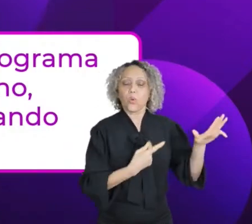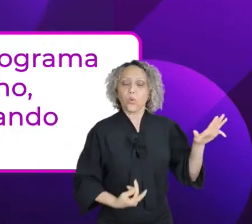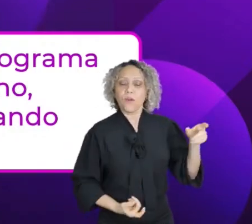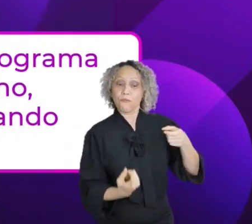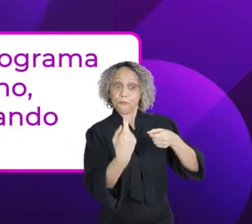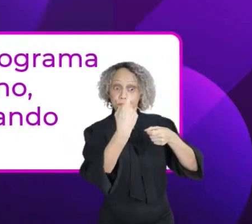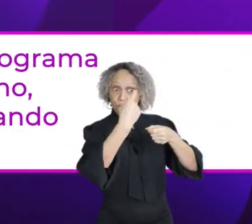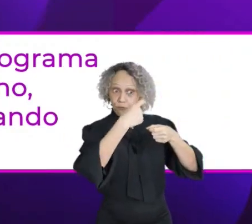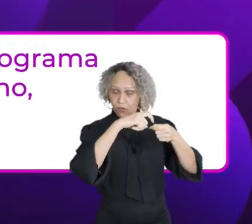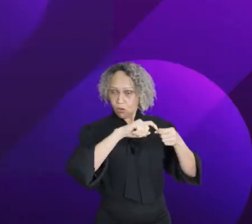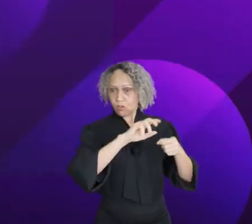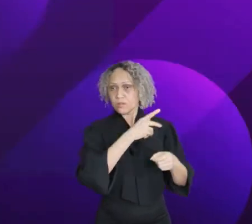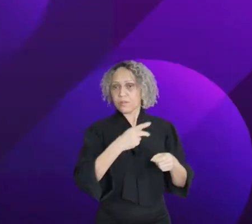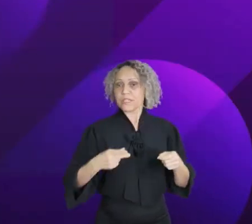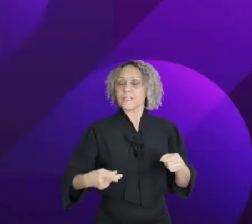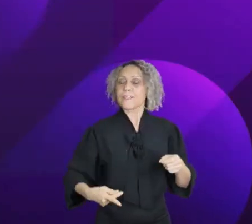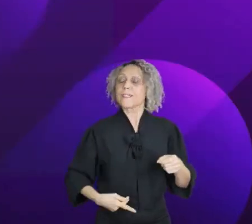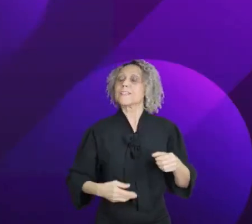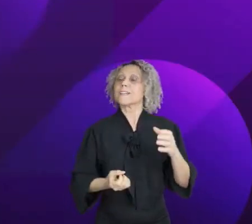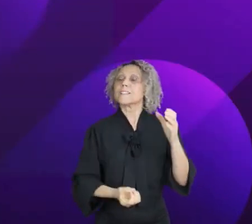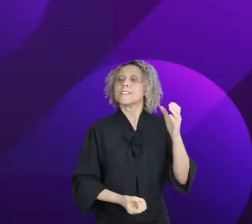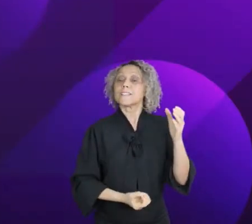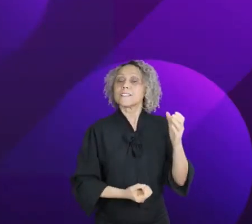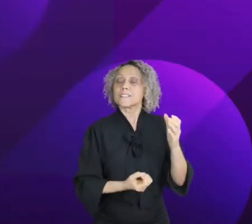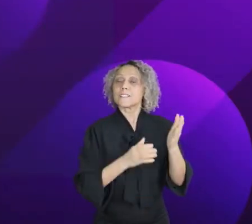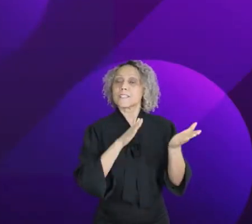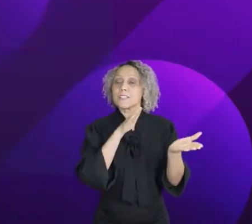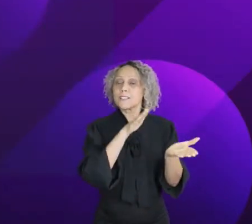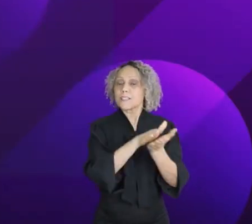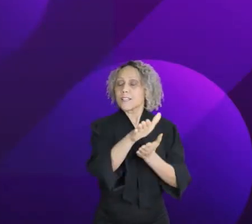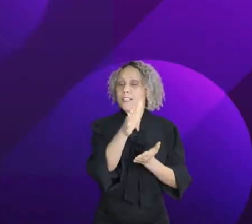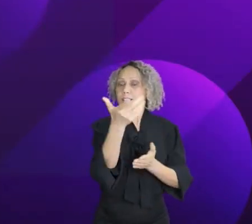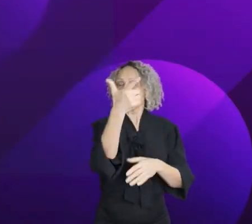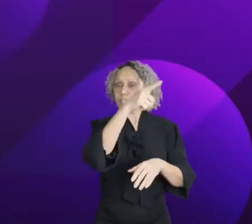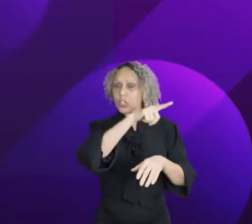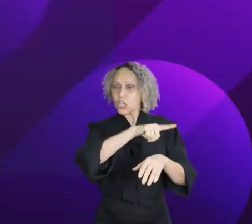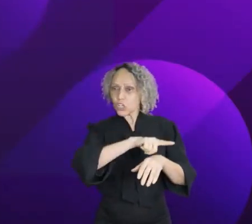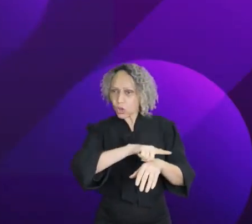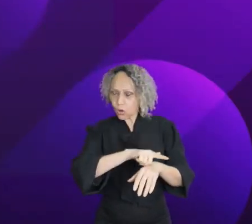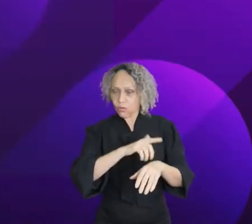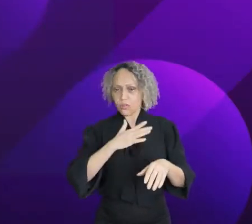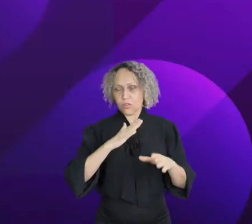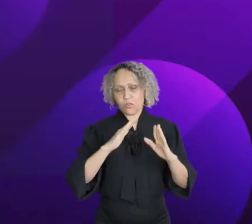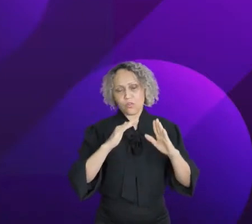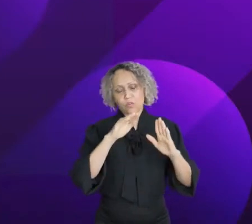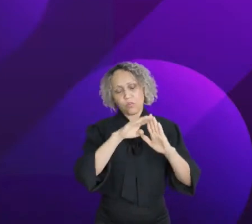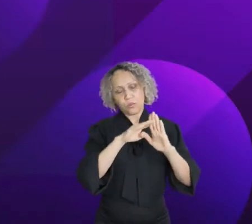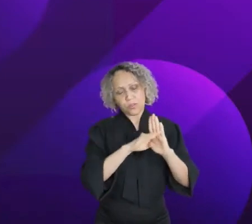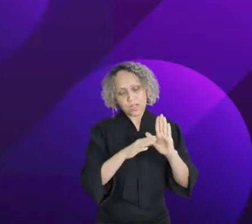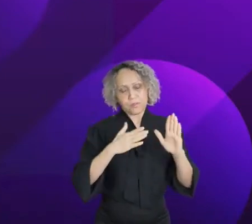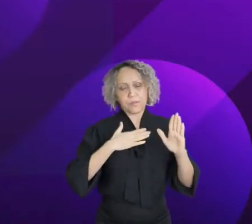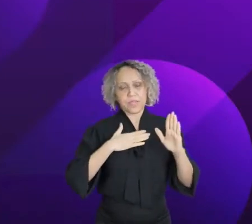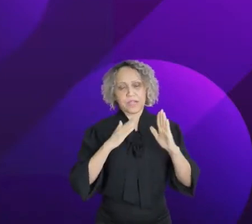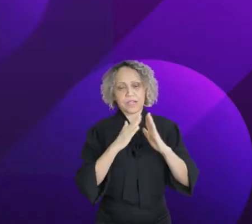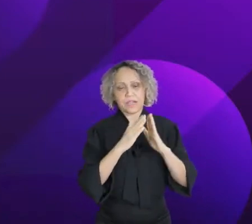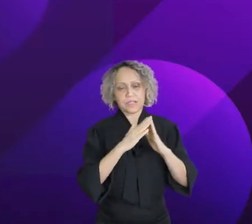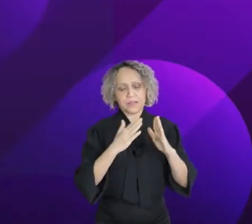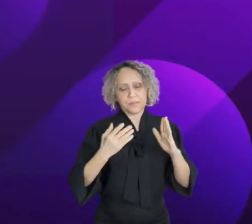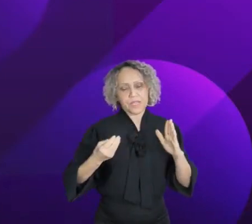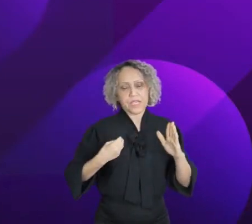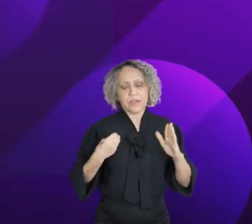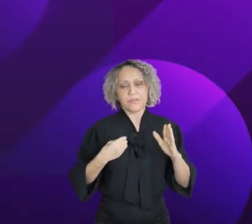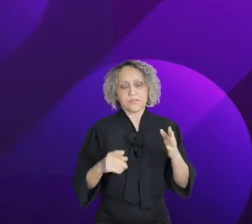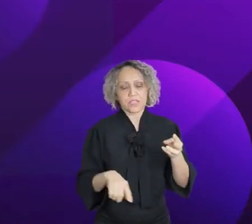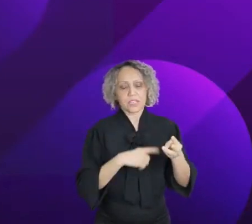Vida 3, com algumas observações, reavaliando aquilo que foi feito. Então, uma